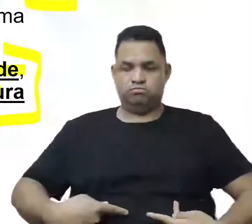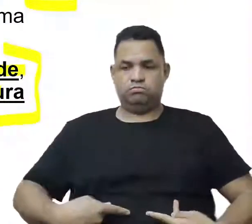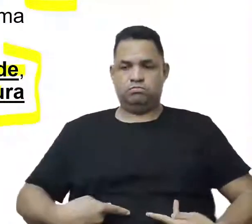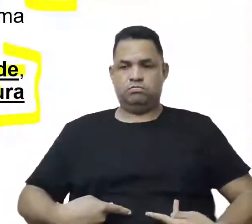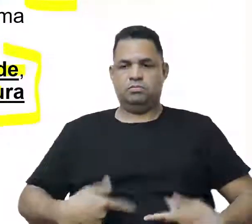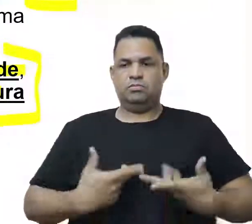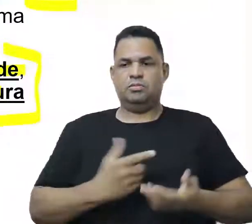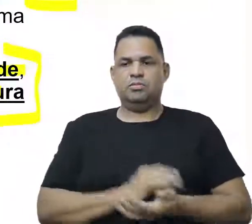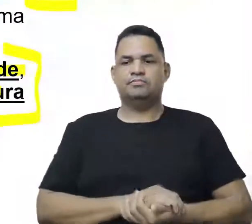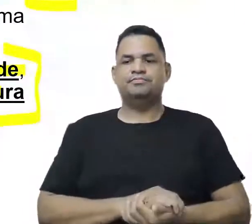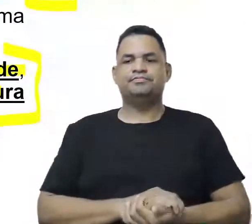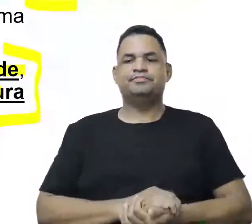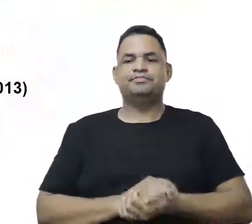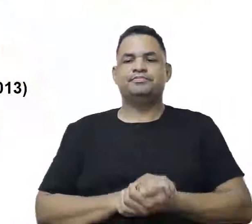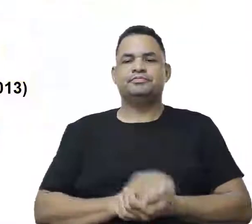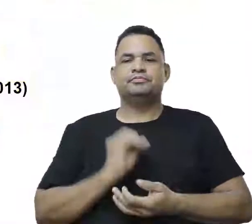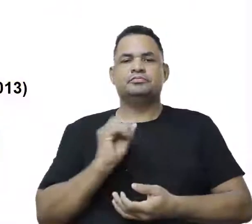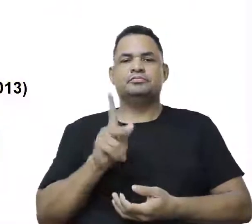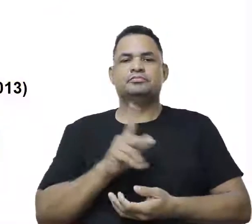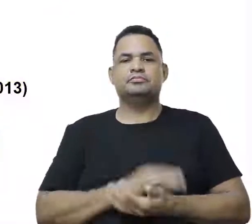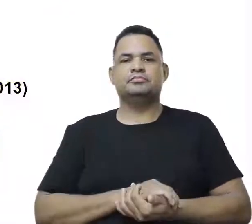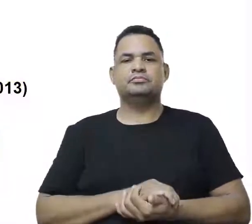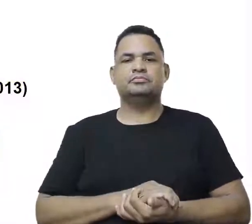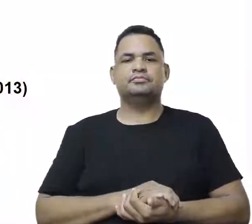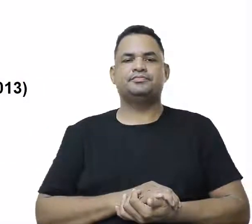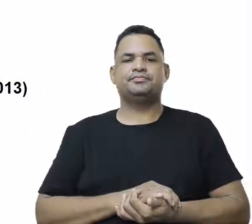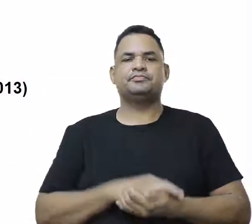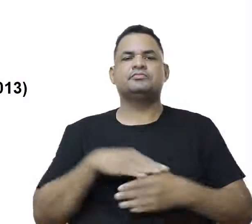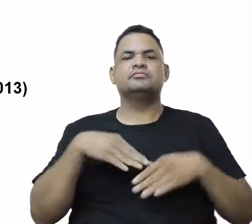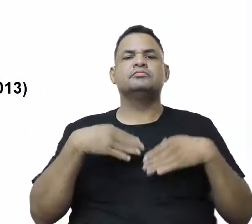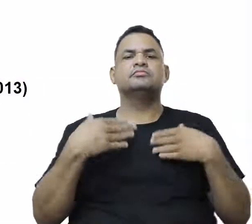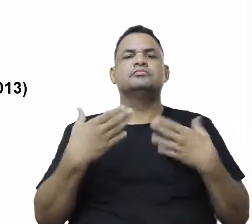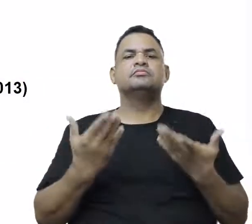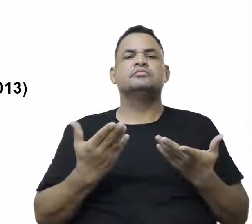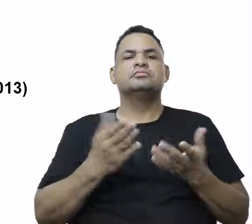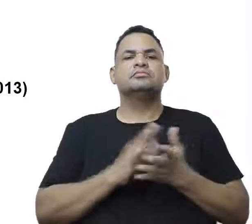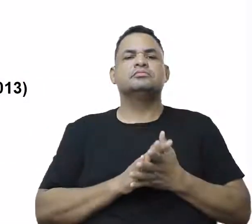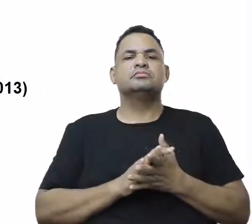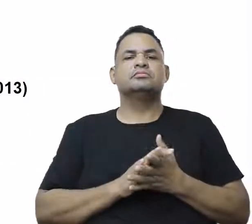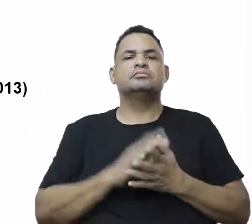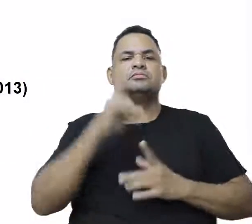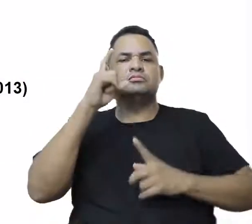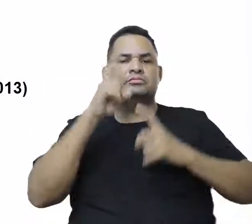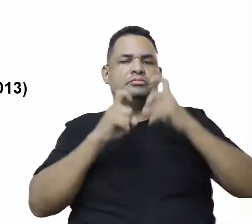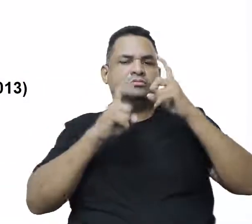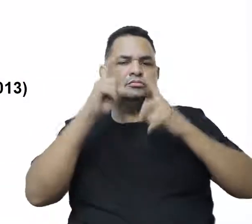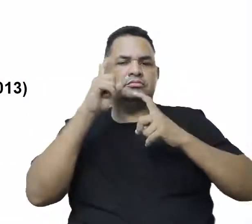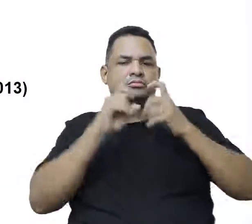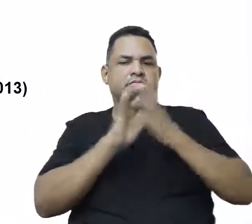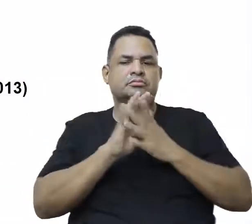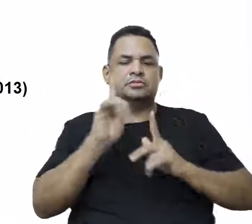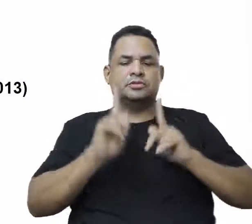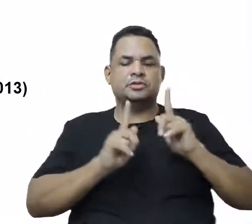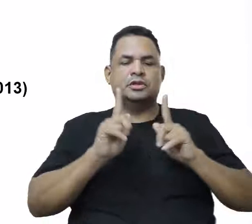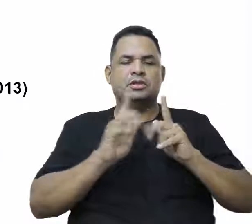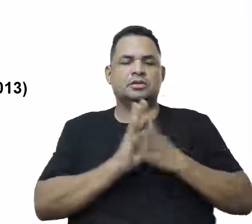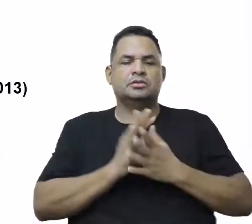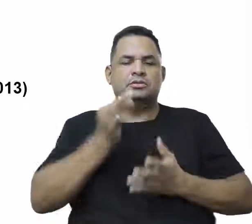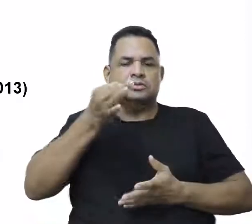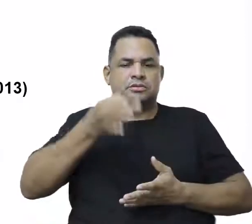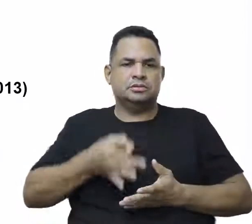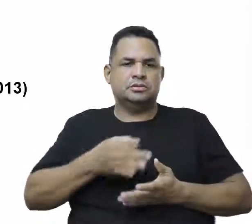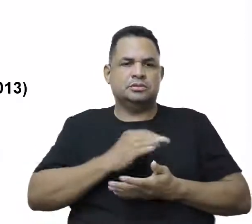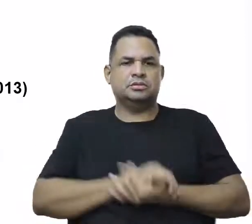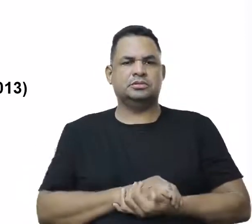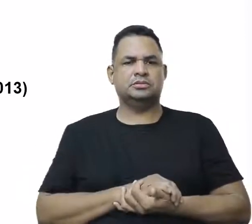postura corporal, ok? E aí, qual que é a expressão facial e gestos mais adequados, professora Iris? Olha para aquela